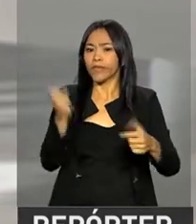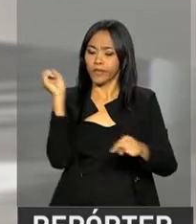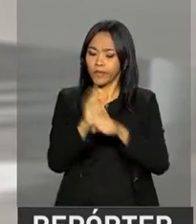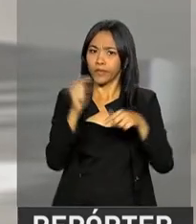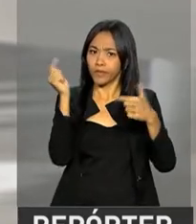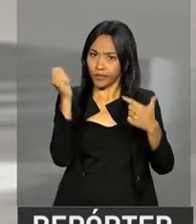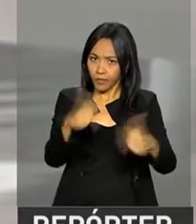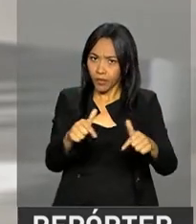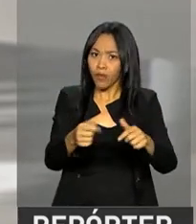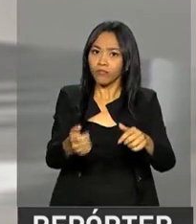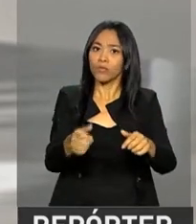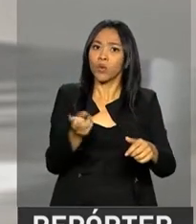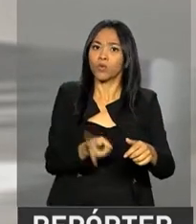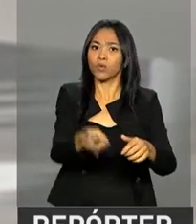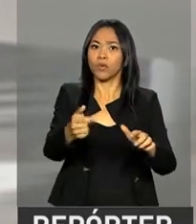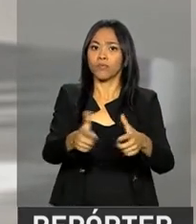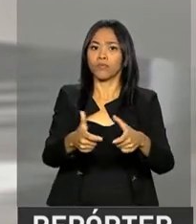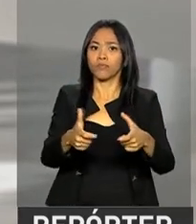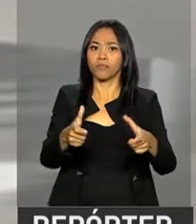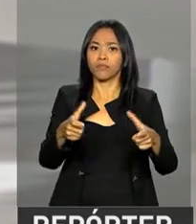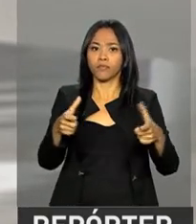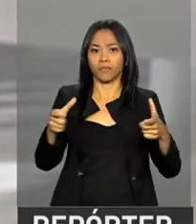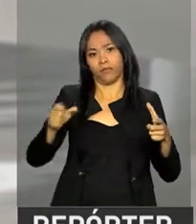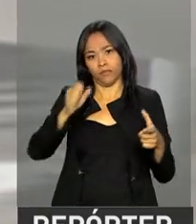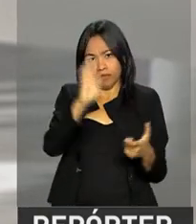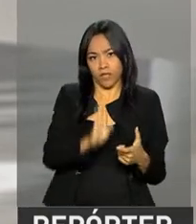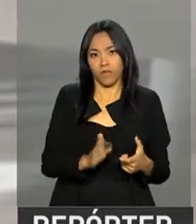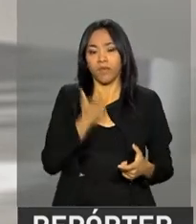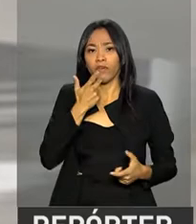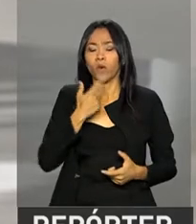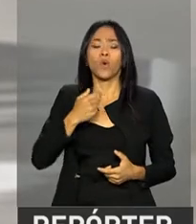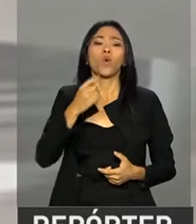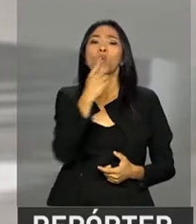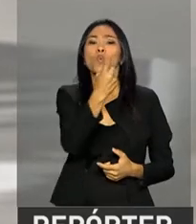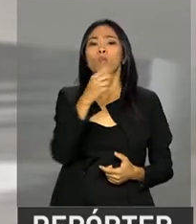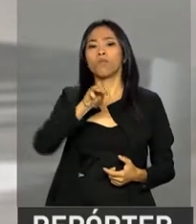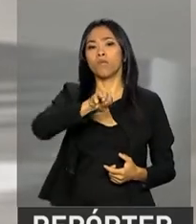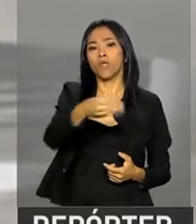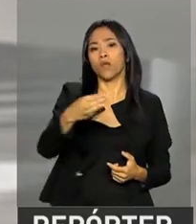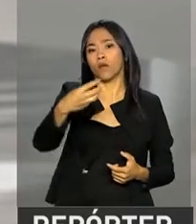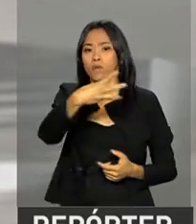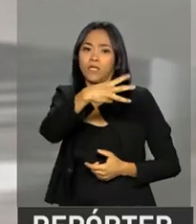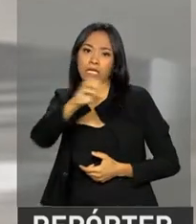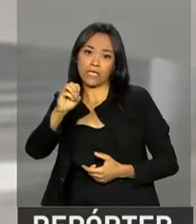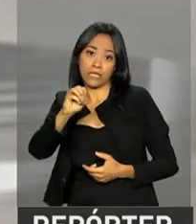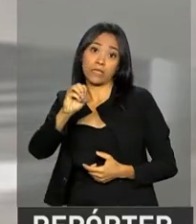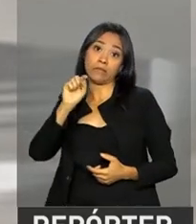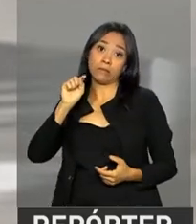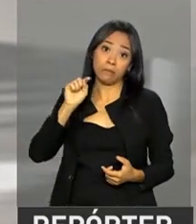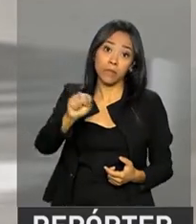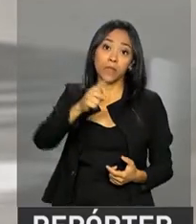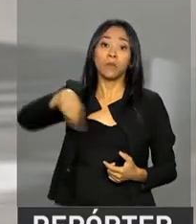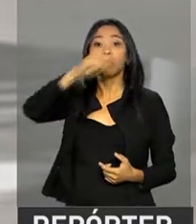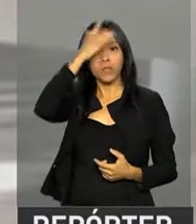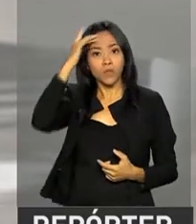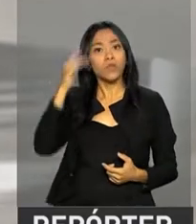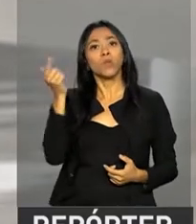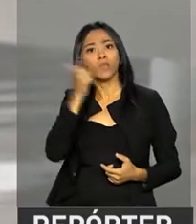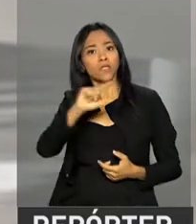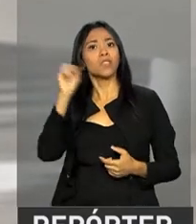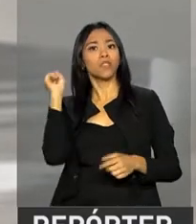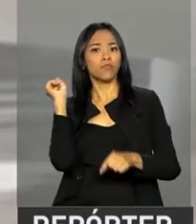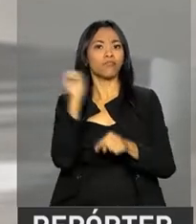não pára de crescer no país ele destacou que mais de um milhão e trezentas mil pessoas entraram conseguiram